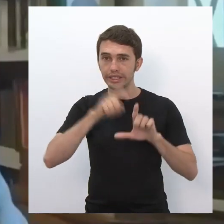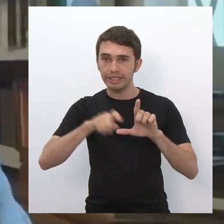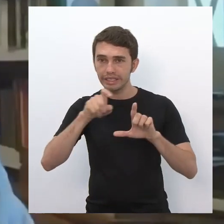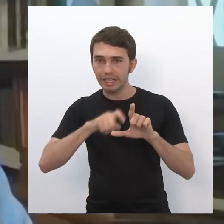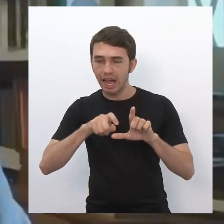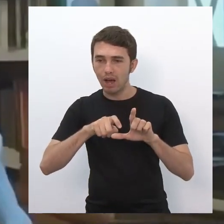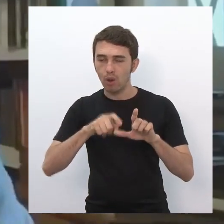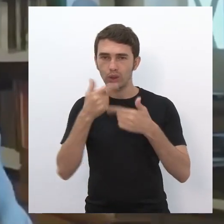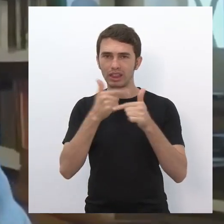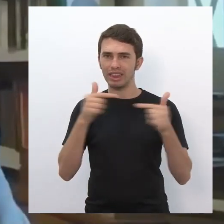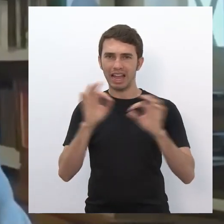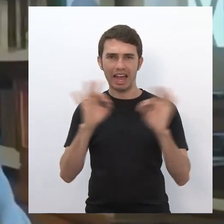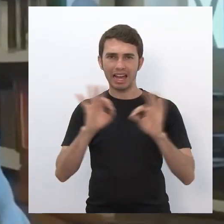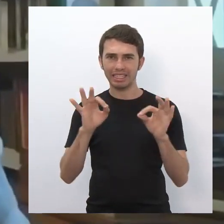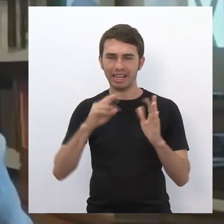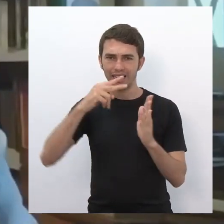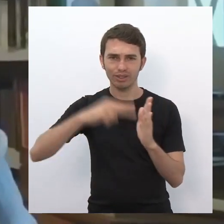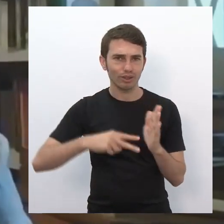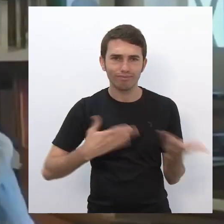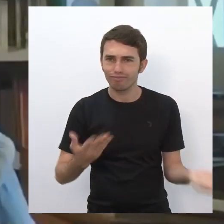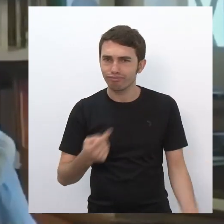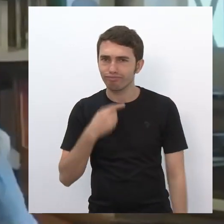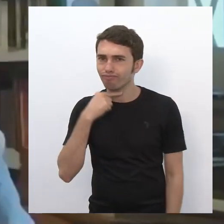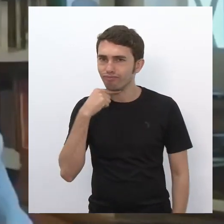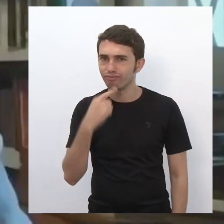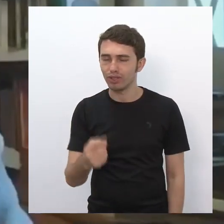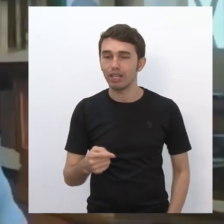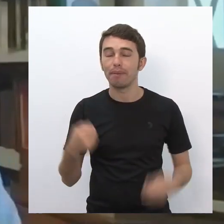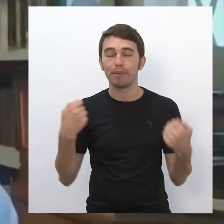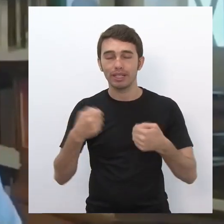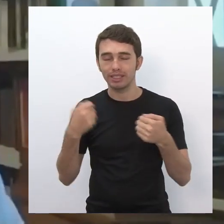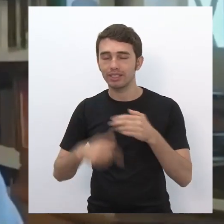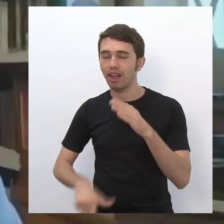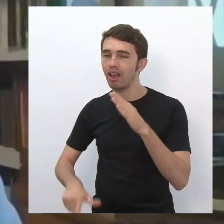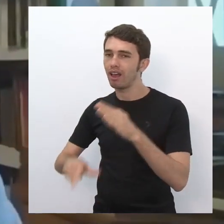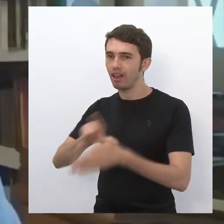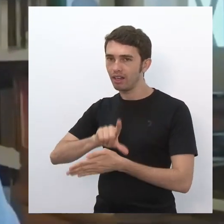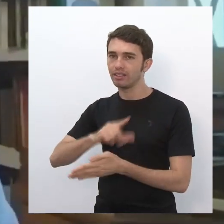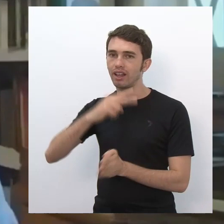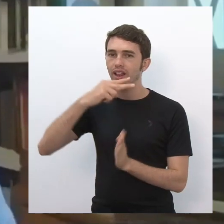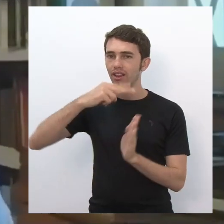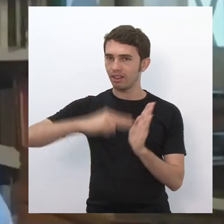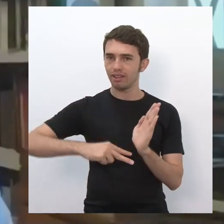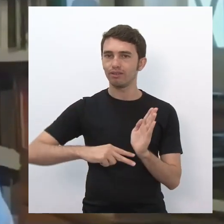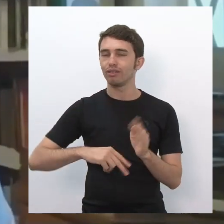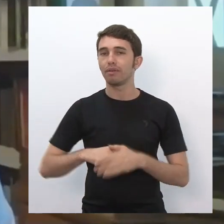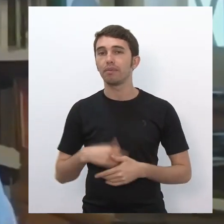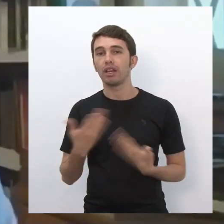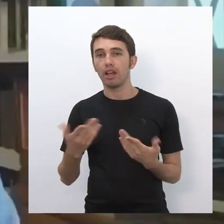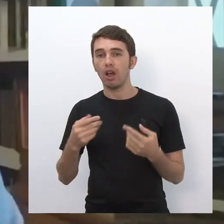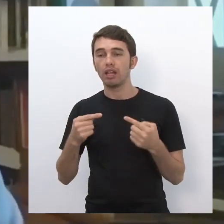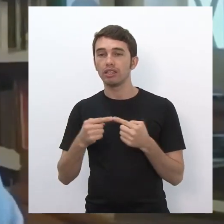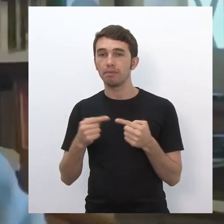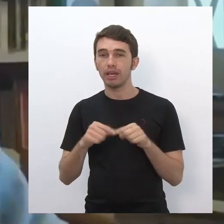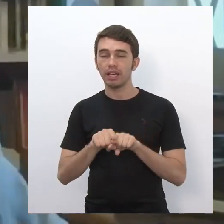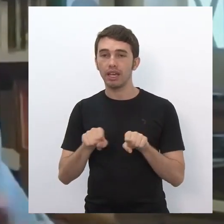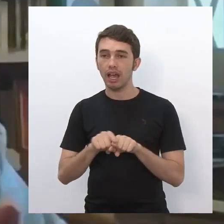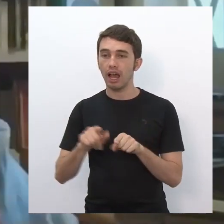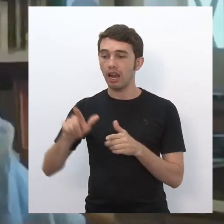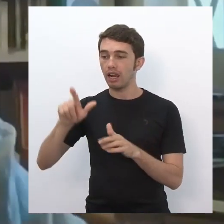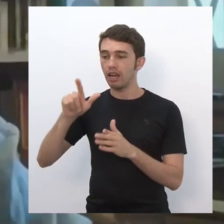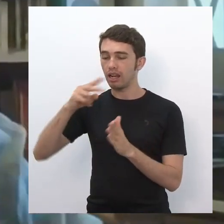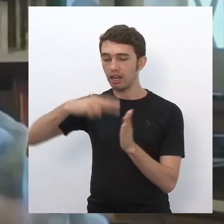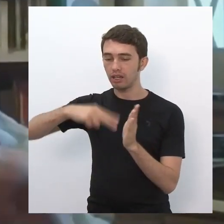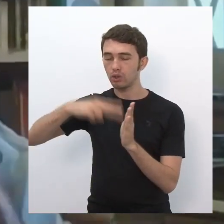haver previamente leitura. E a leitura literária, ela é importantíssima porque